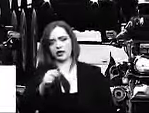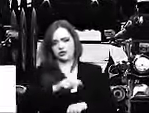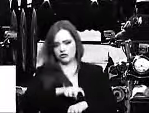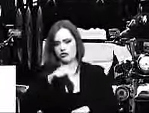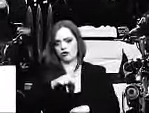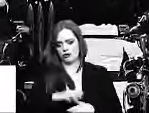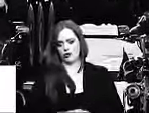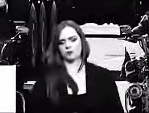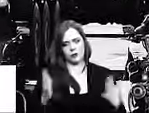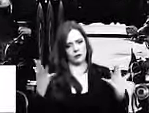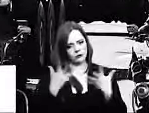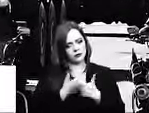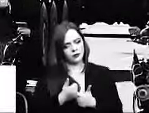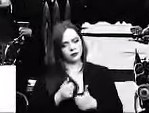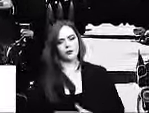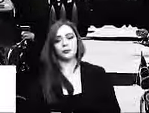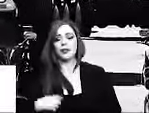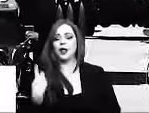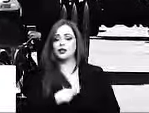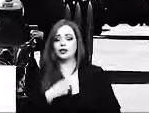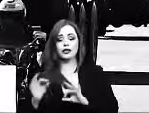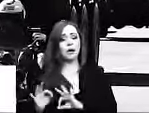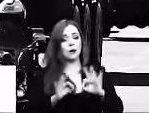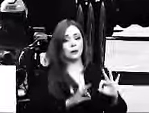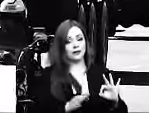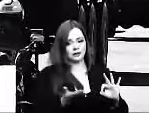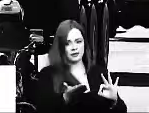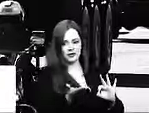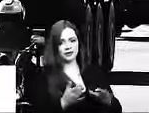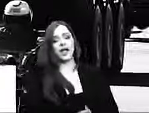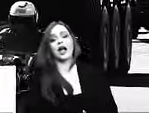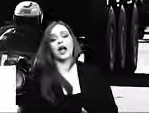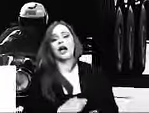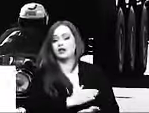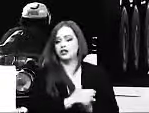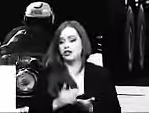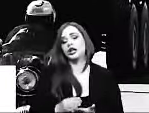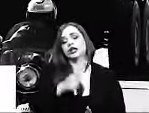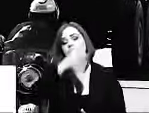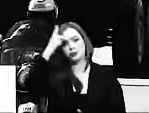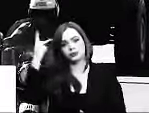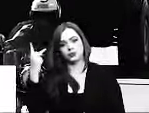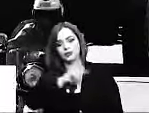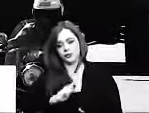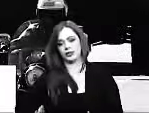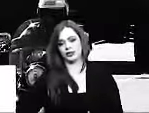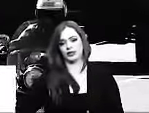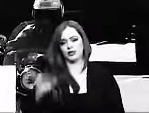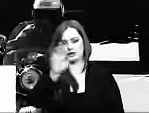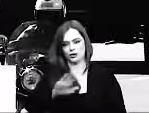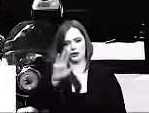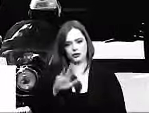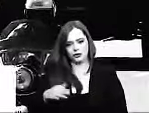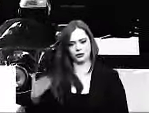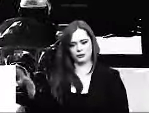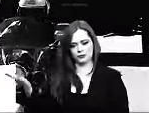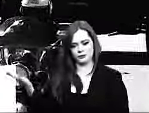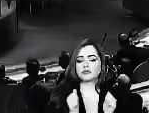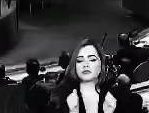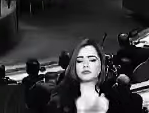os petrodólares de ditadores árabes. Mas que ele jamais diria isso de improviso, isso está claro.